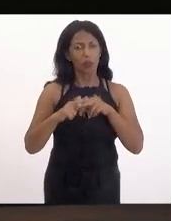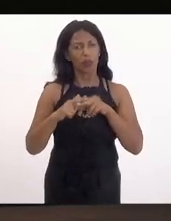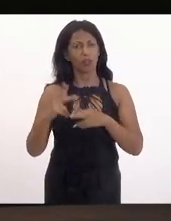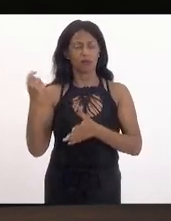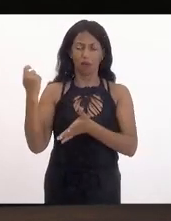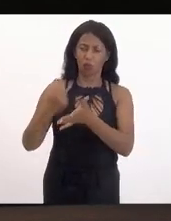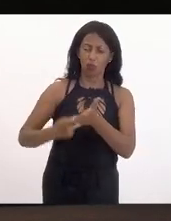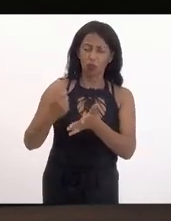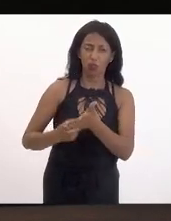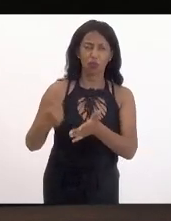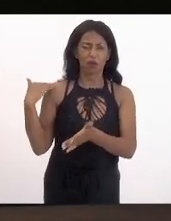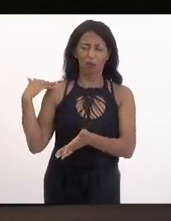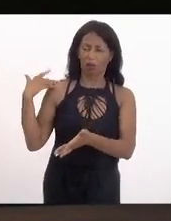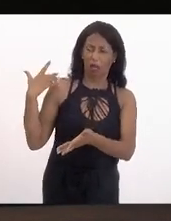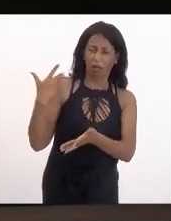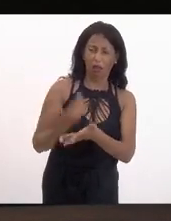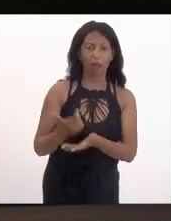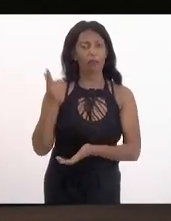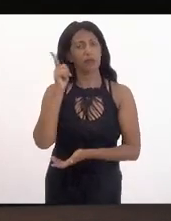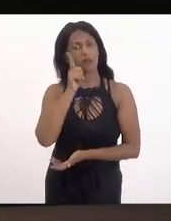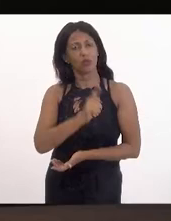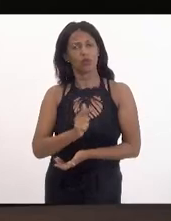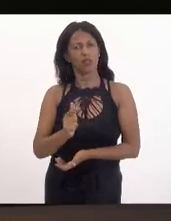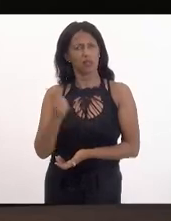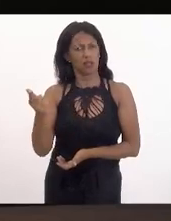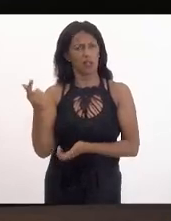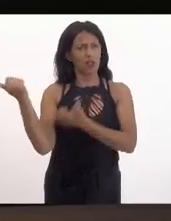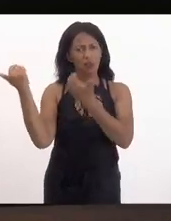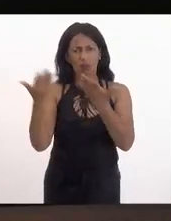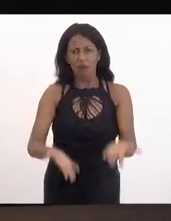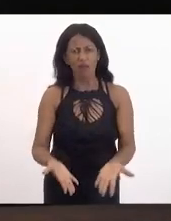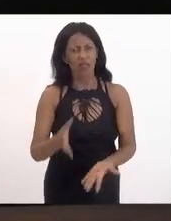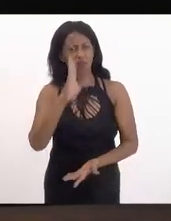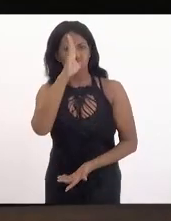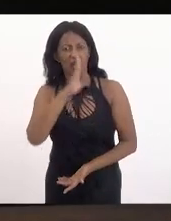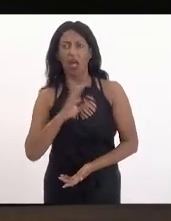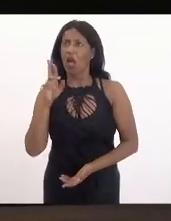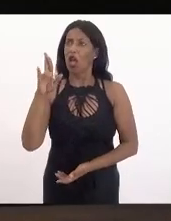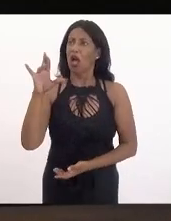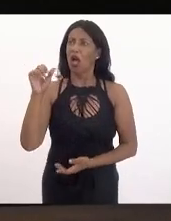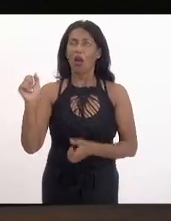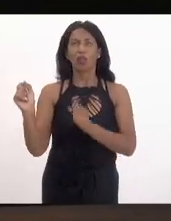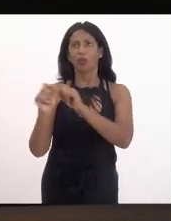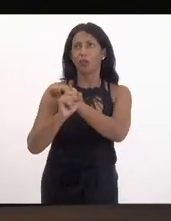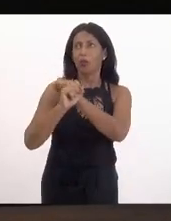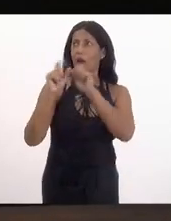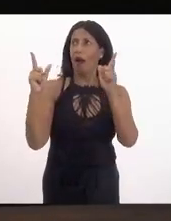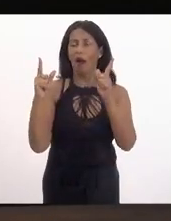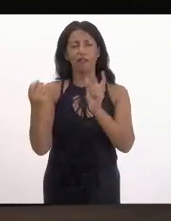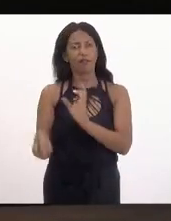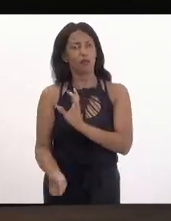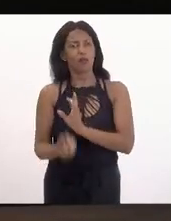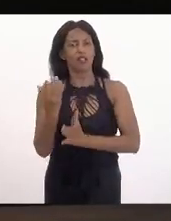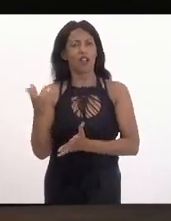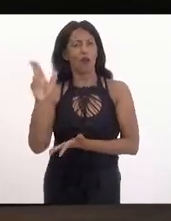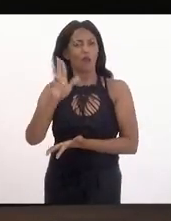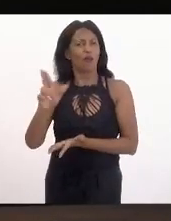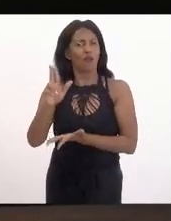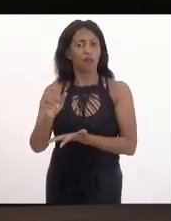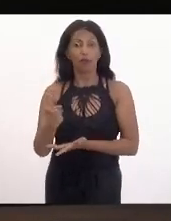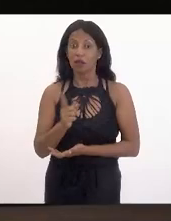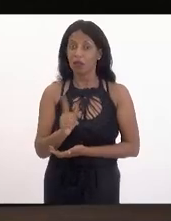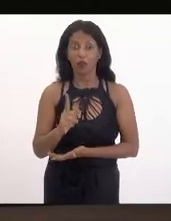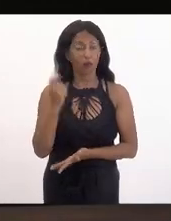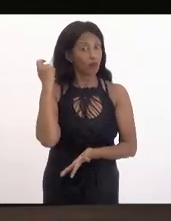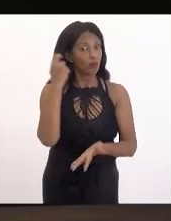bruta no passado para se conseguir o Enzo não caiu do céu não foi porque a Rosinha acordei falou vamos criar uma universidade na